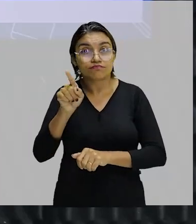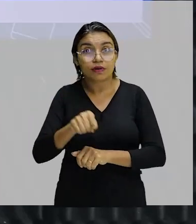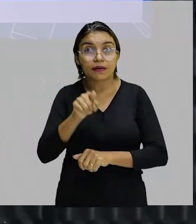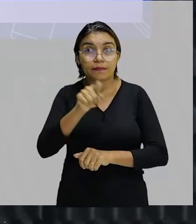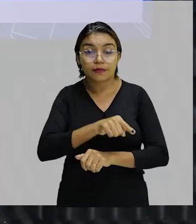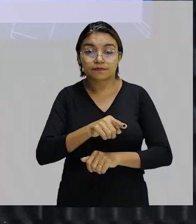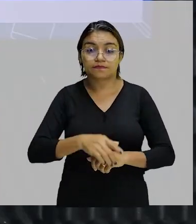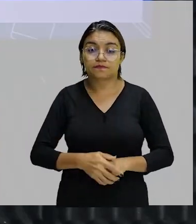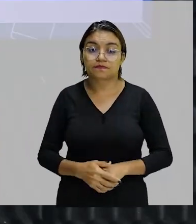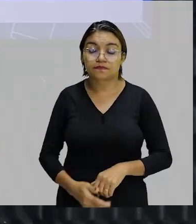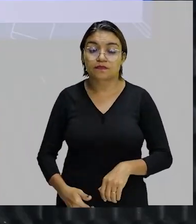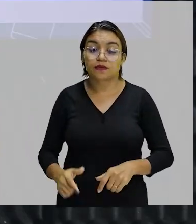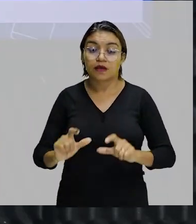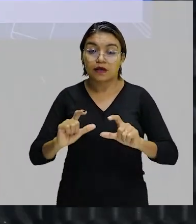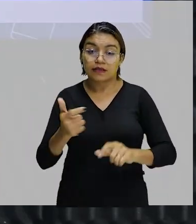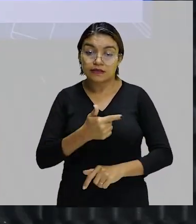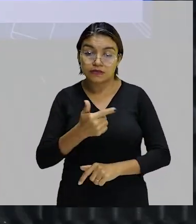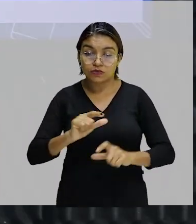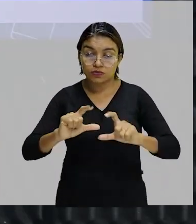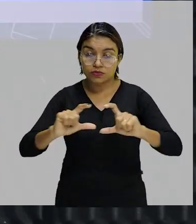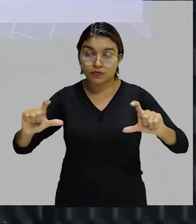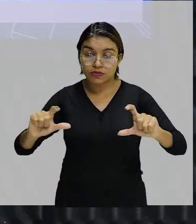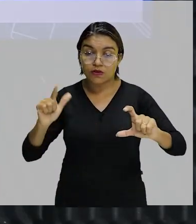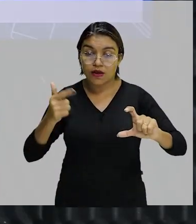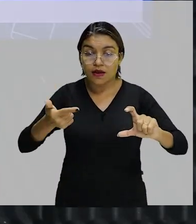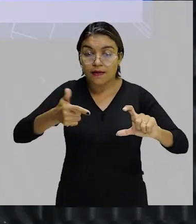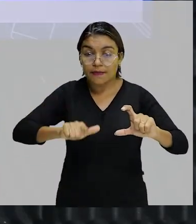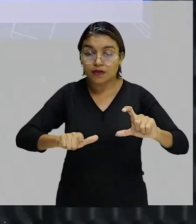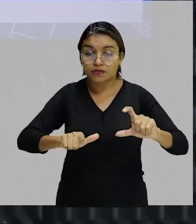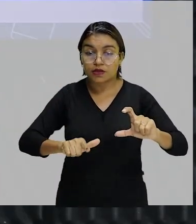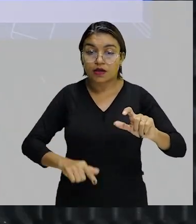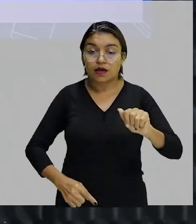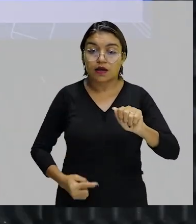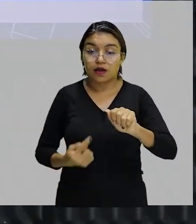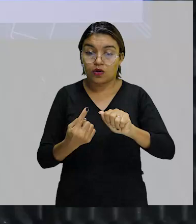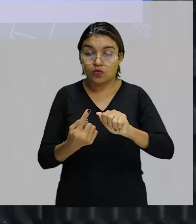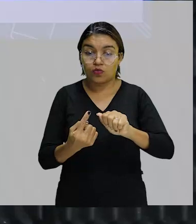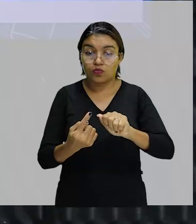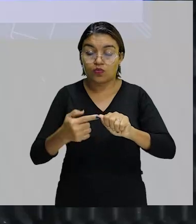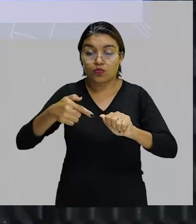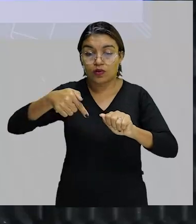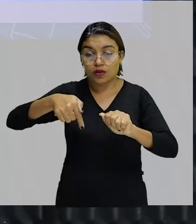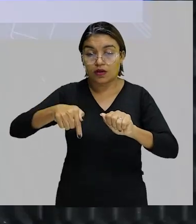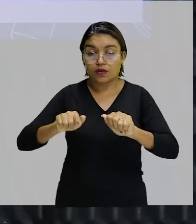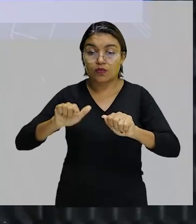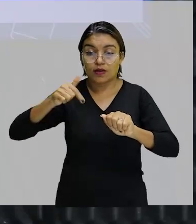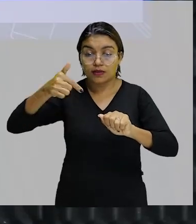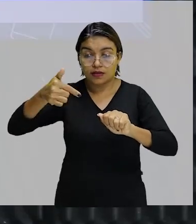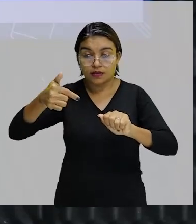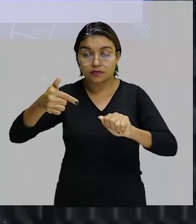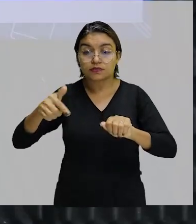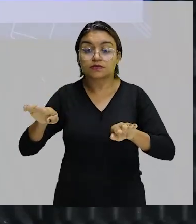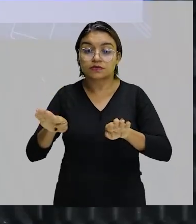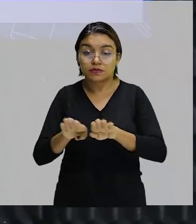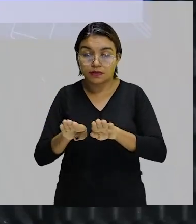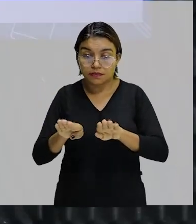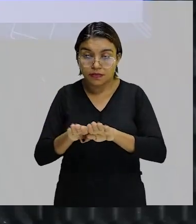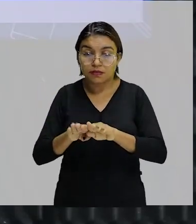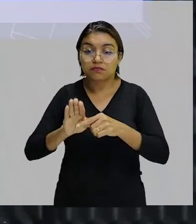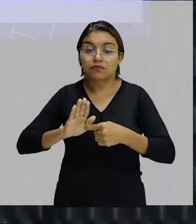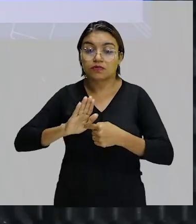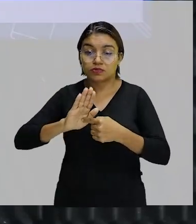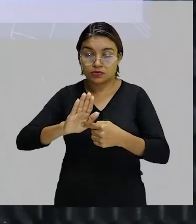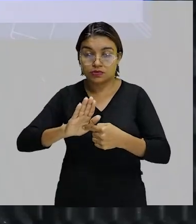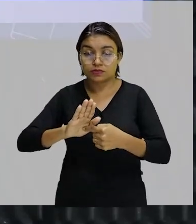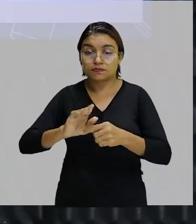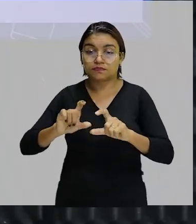evidência. Na segunda expressão, quem se repete é o A1 que é ao quadrado. Então, ele vai ser posto em evidência na